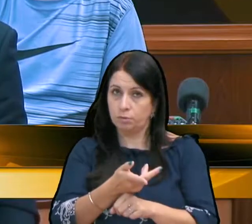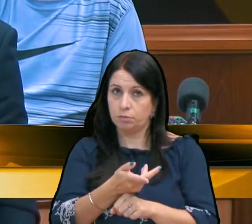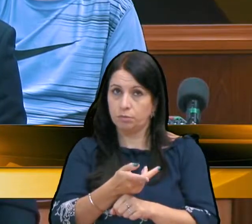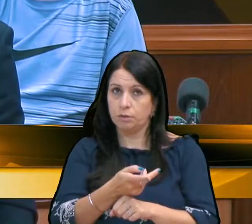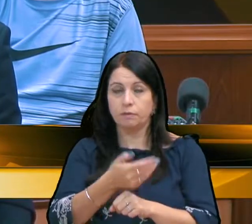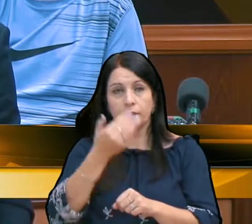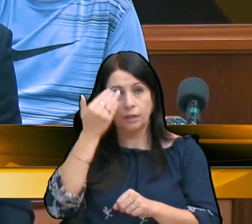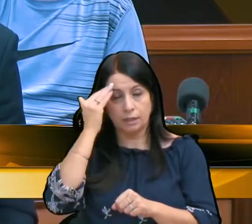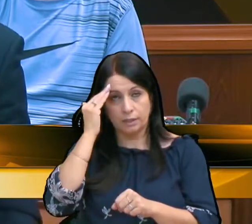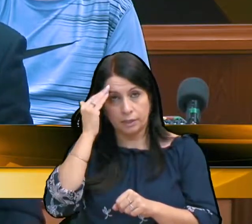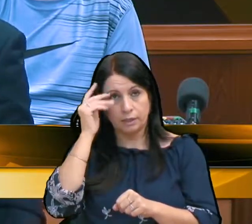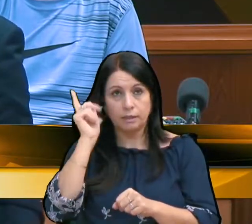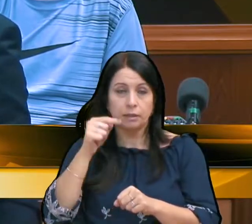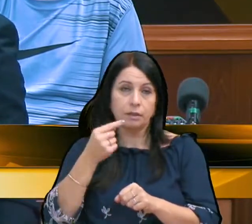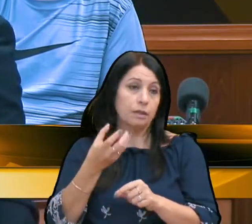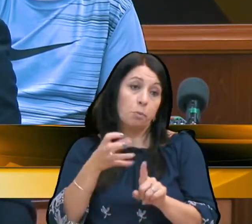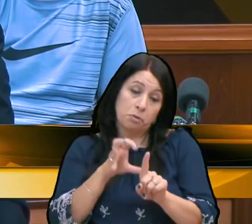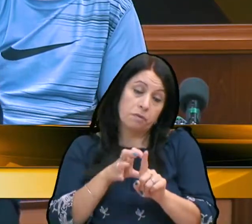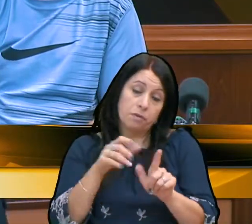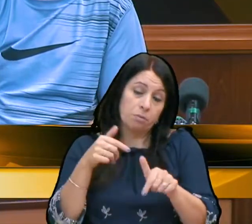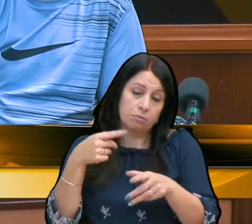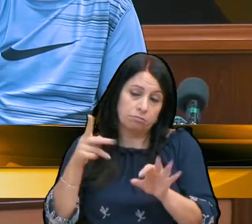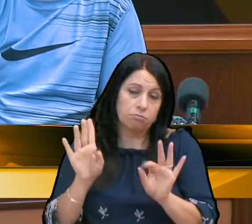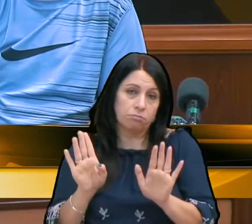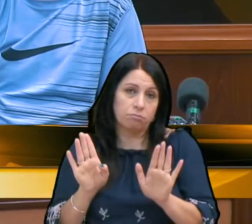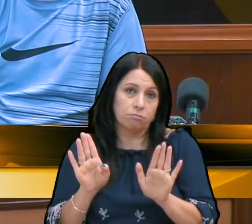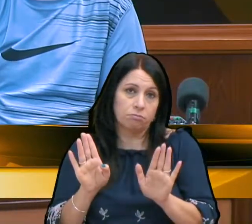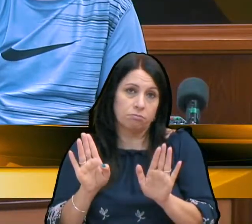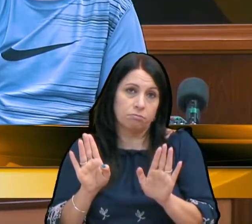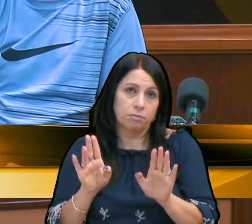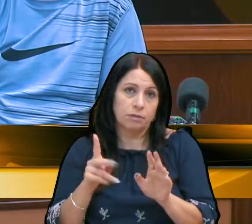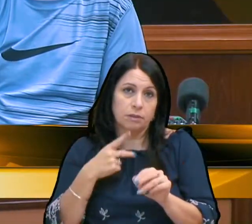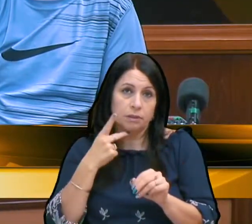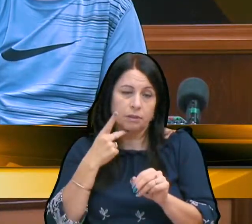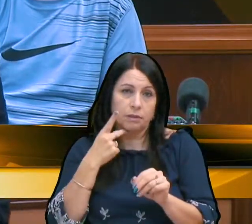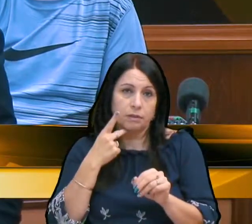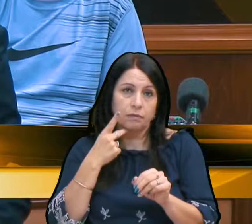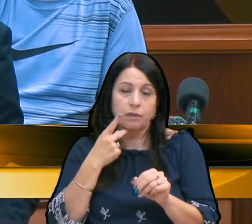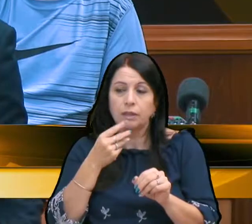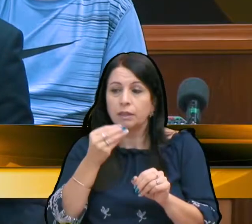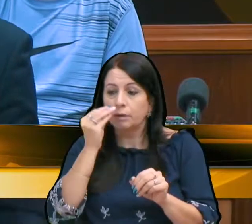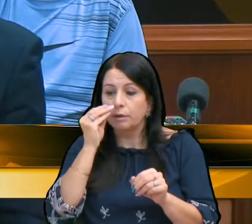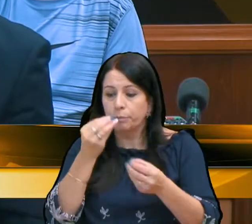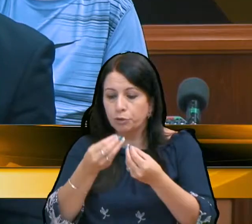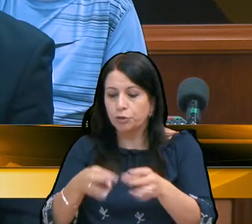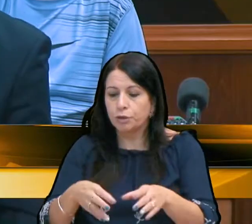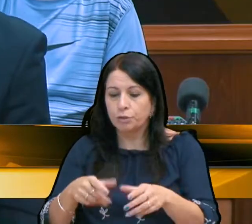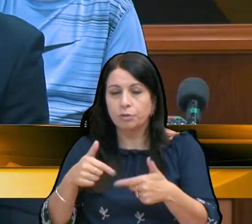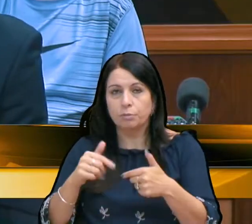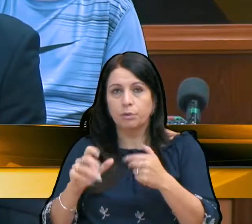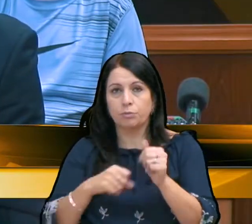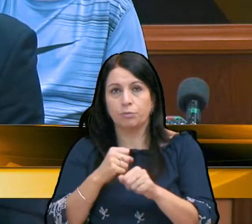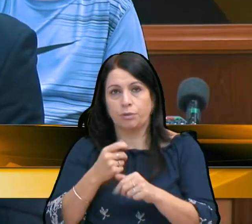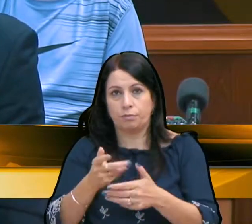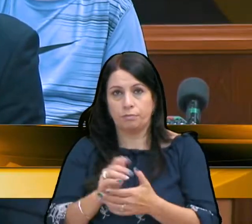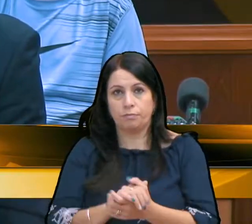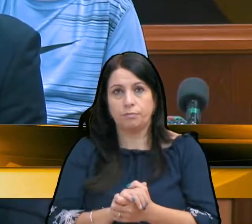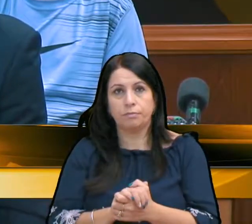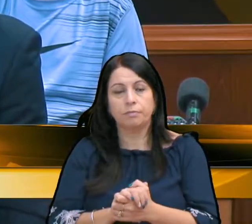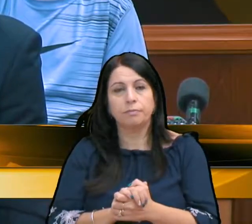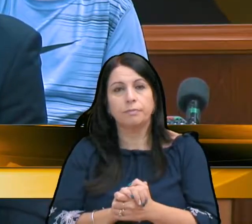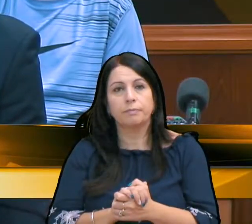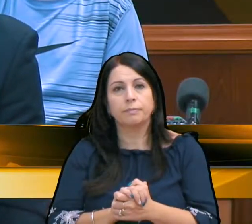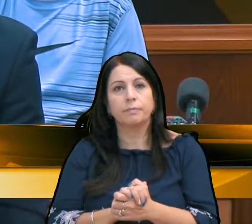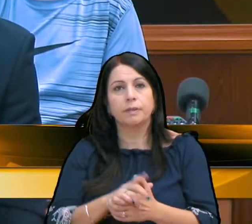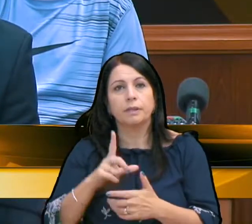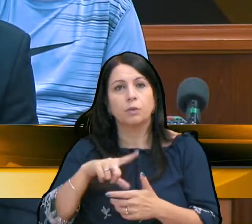vai entender sim que a oposição vai fazer o trabalho dela, denegrindo o trabalho feito durante o ano.